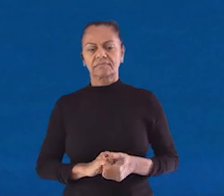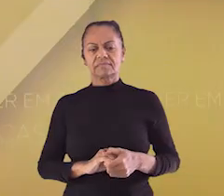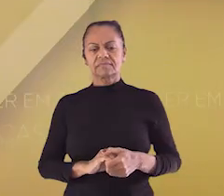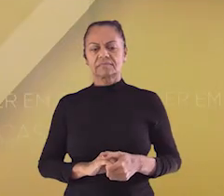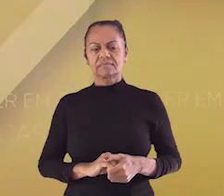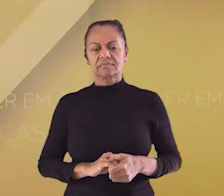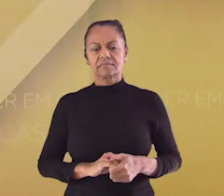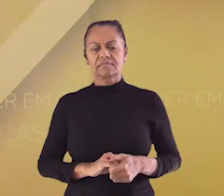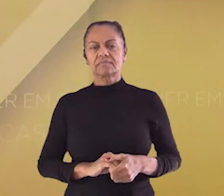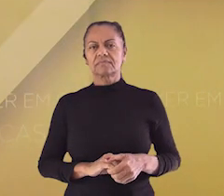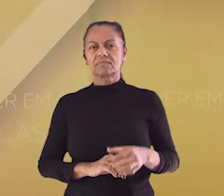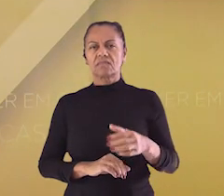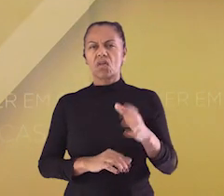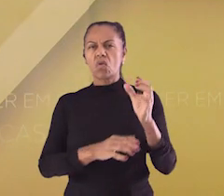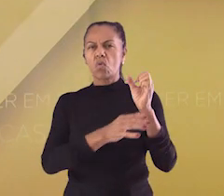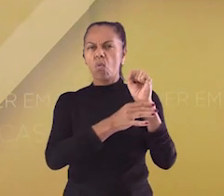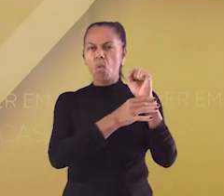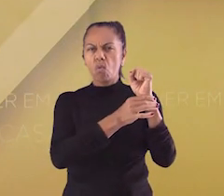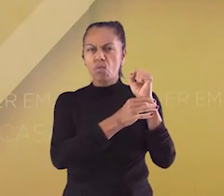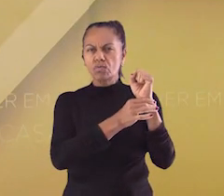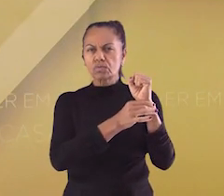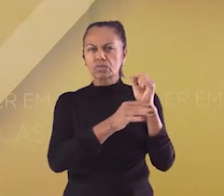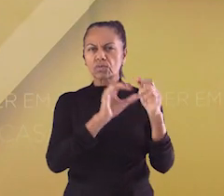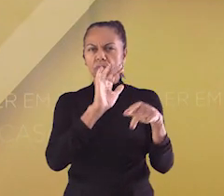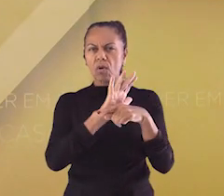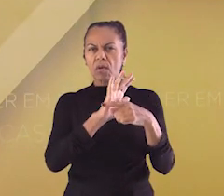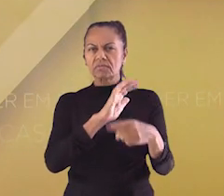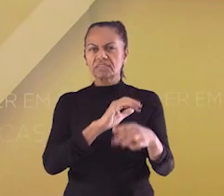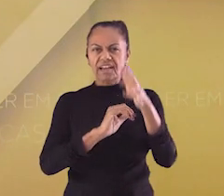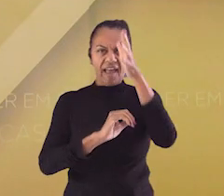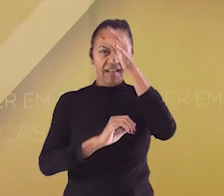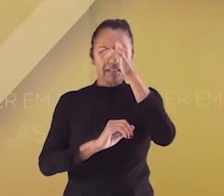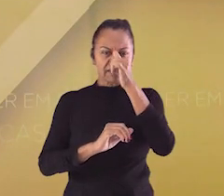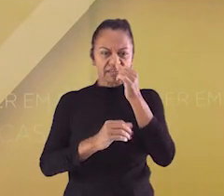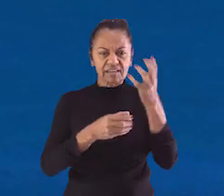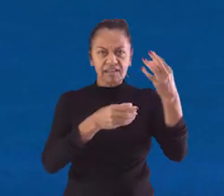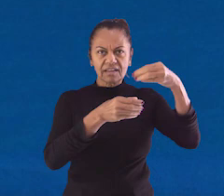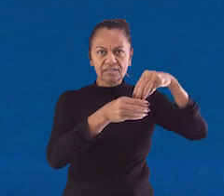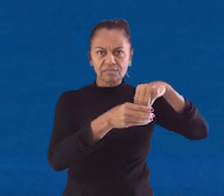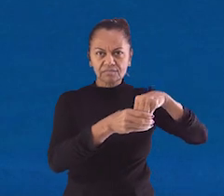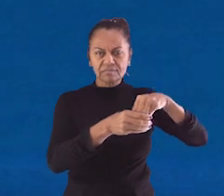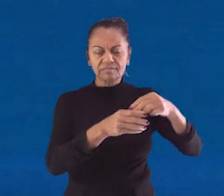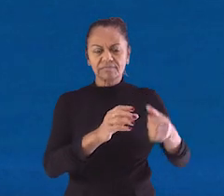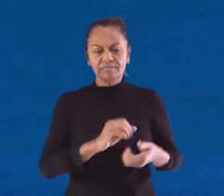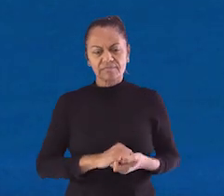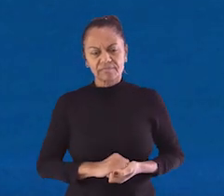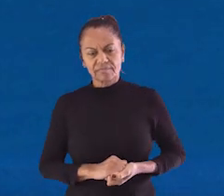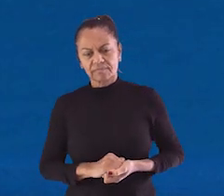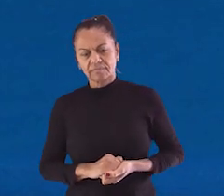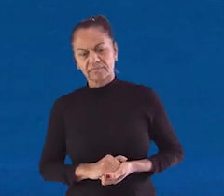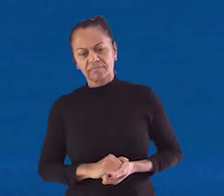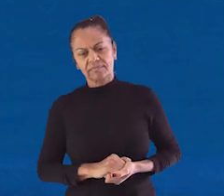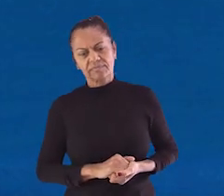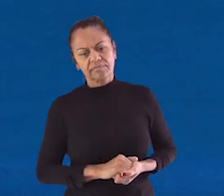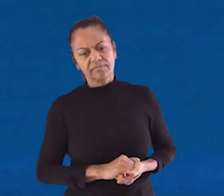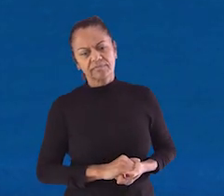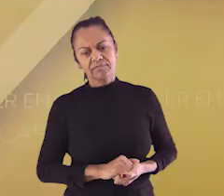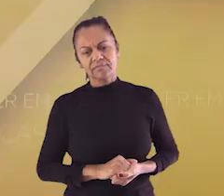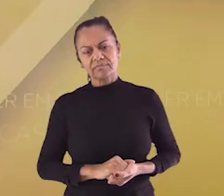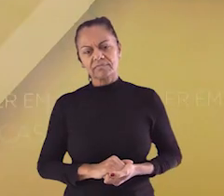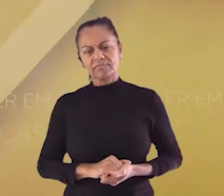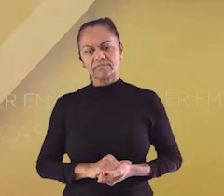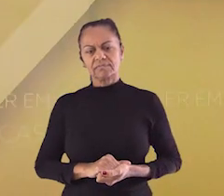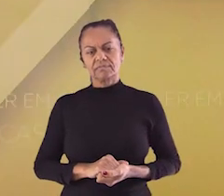Numa quantidade que sirva para cobrir o osso. E depois a gente coloca esse osso no vinagre.